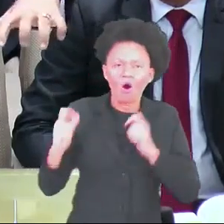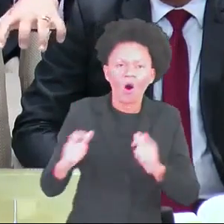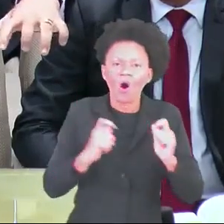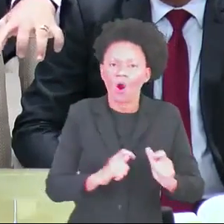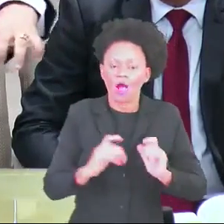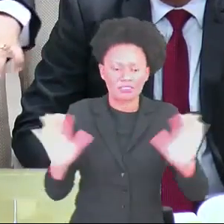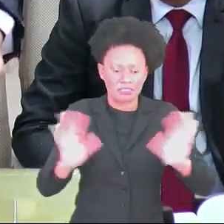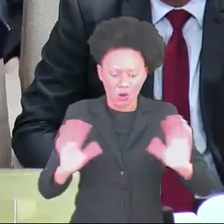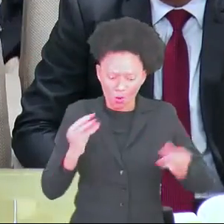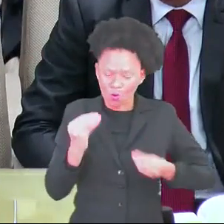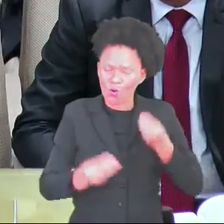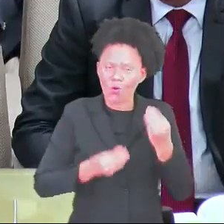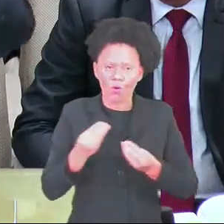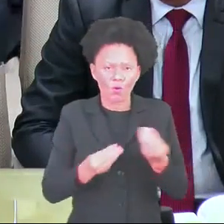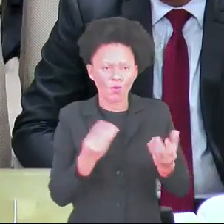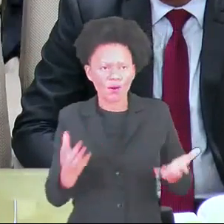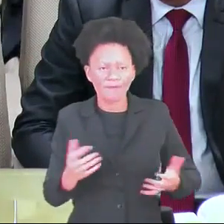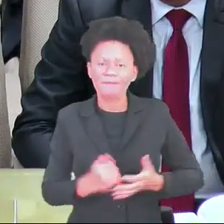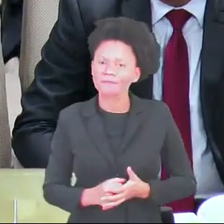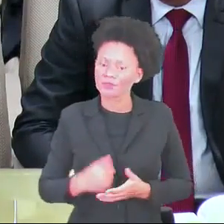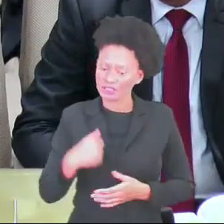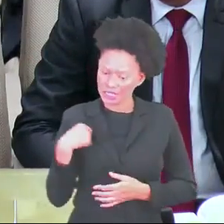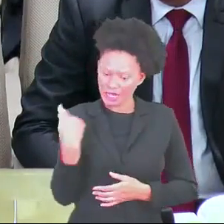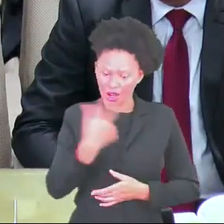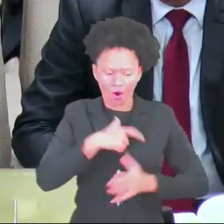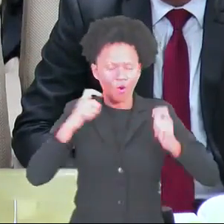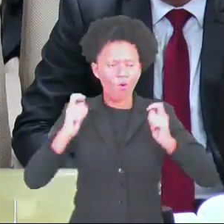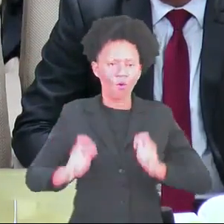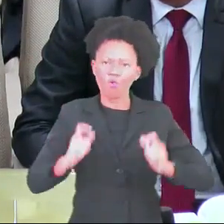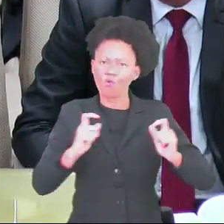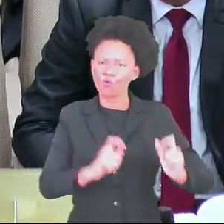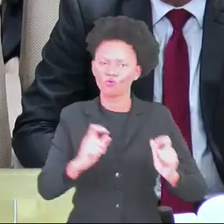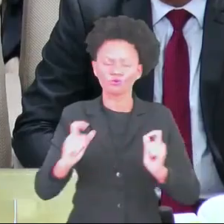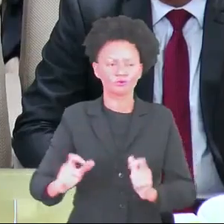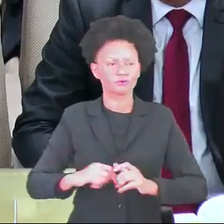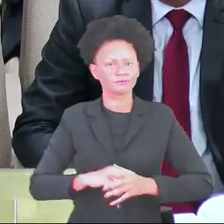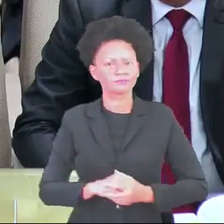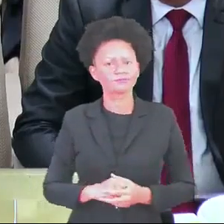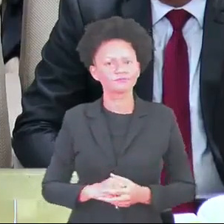nossa situação, é a nossa posição.